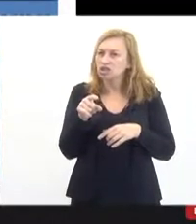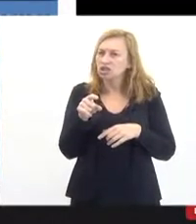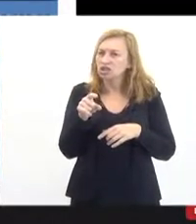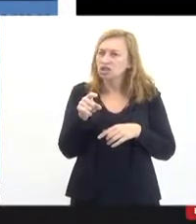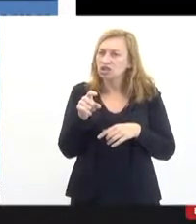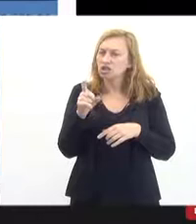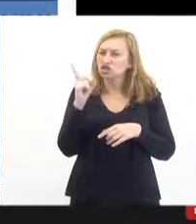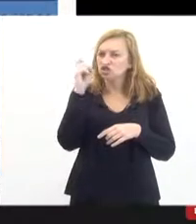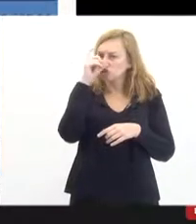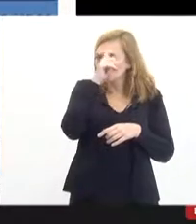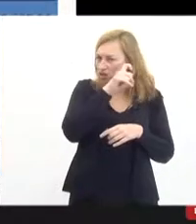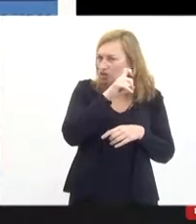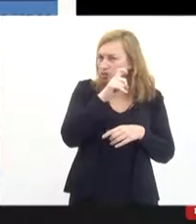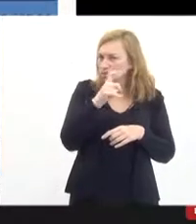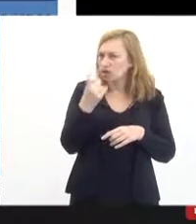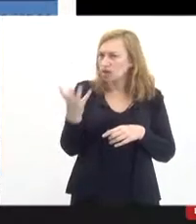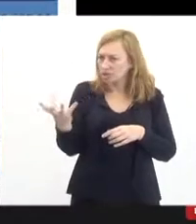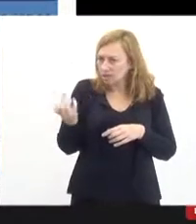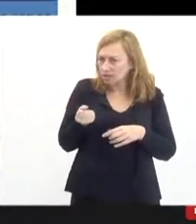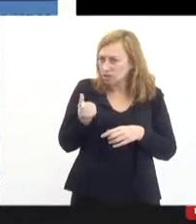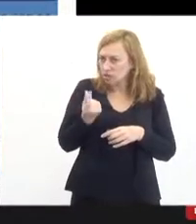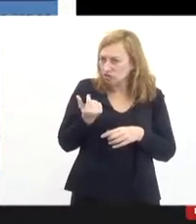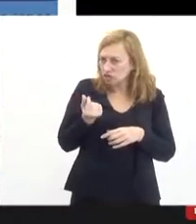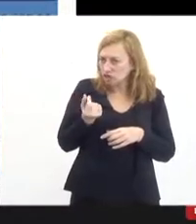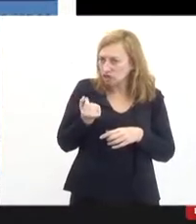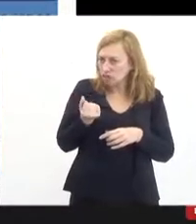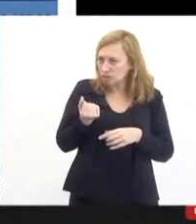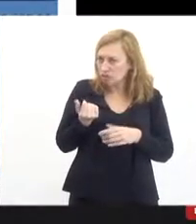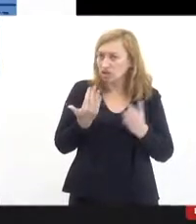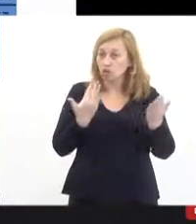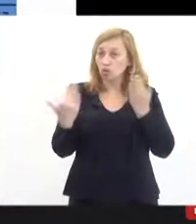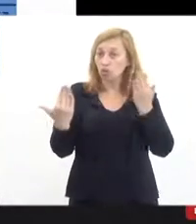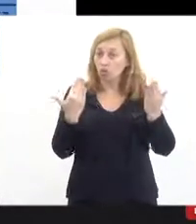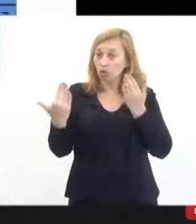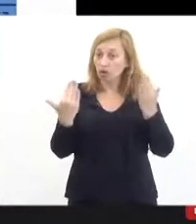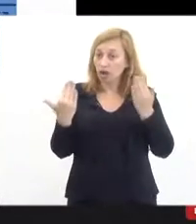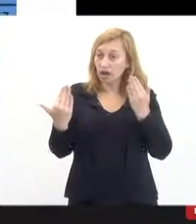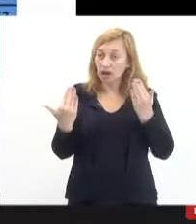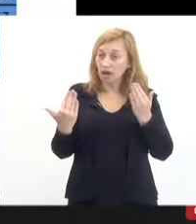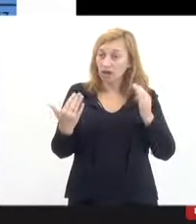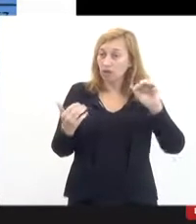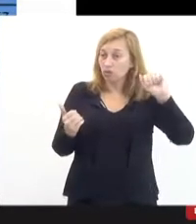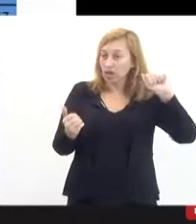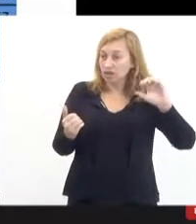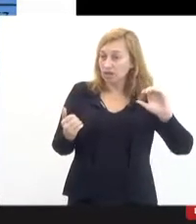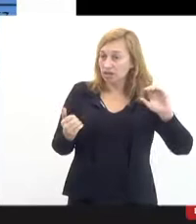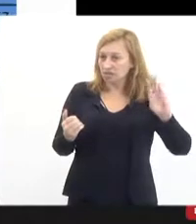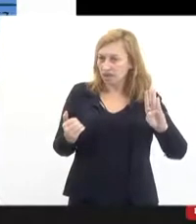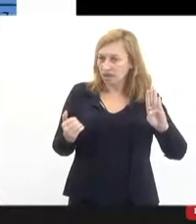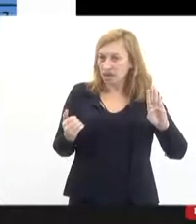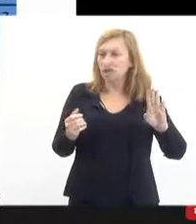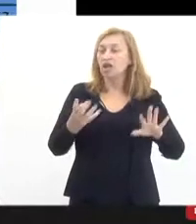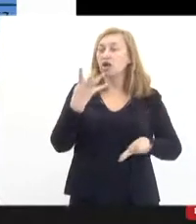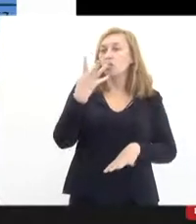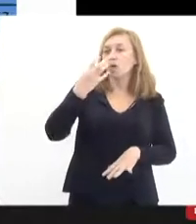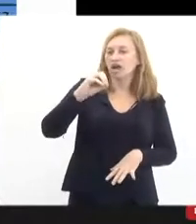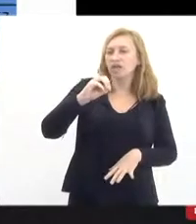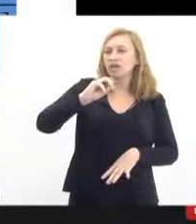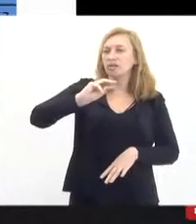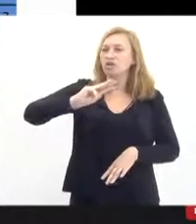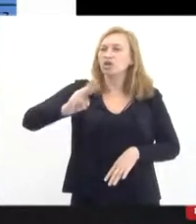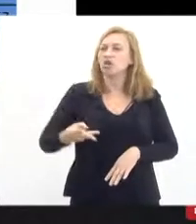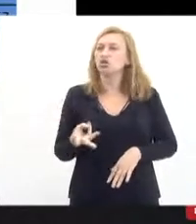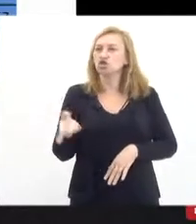de remota recuperação e equiparados aos ratings C e D da União, que eles somam 40 bilhões de reais.